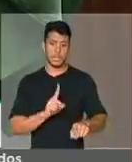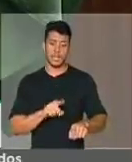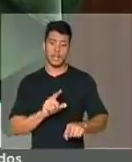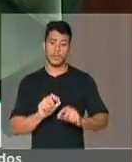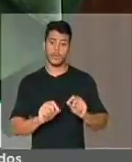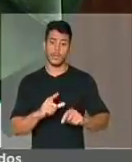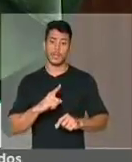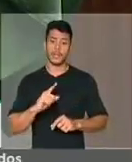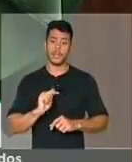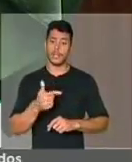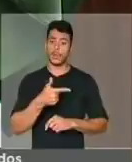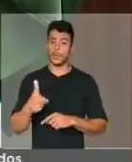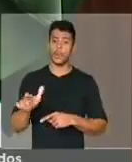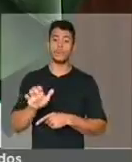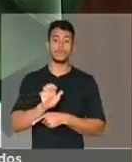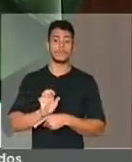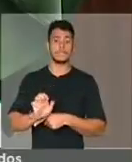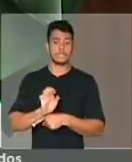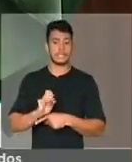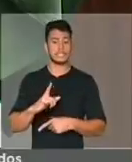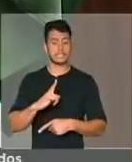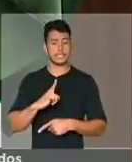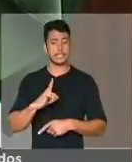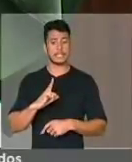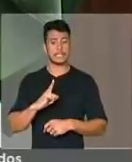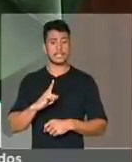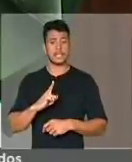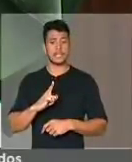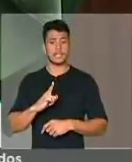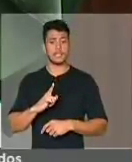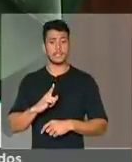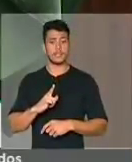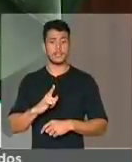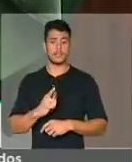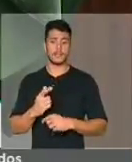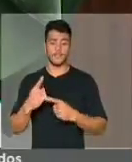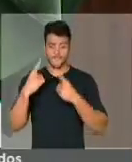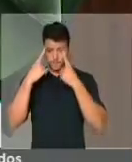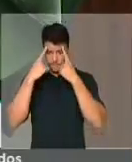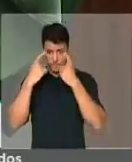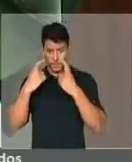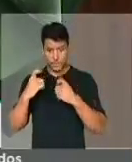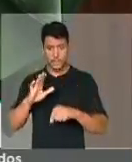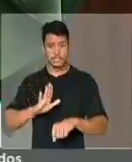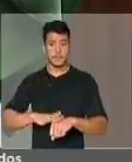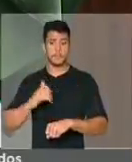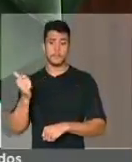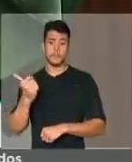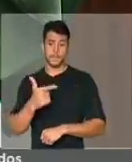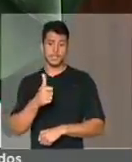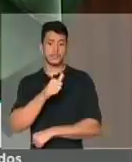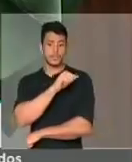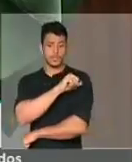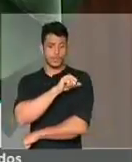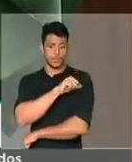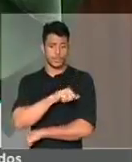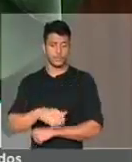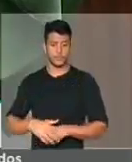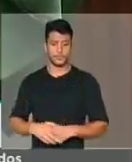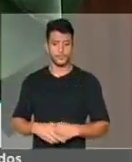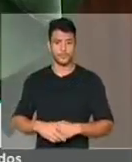existem muitos outros estados onde a violência é quantitativamente muito maior do que no Rio de